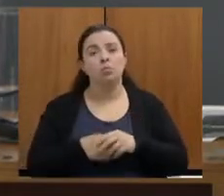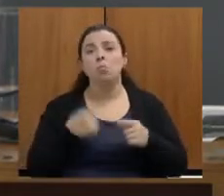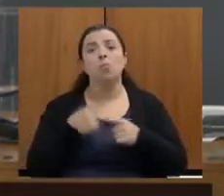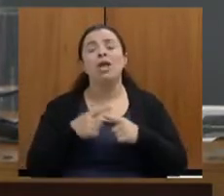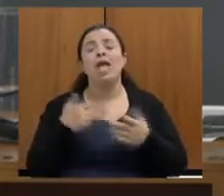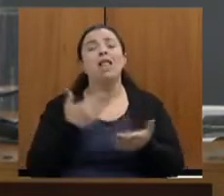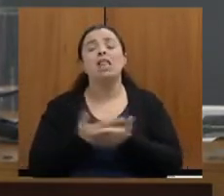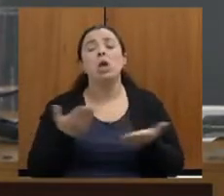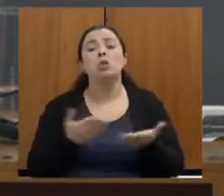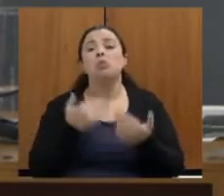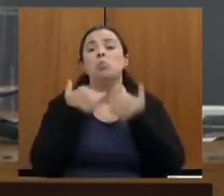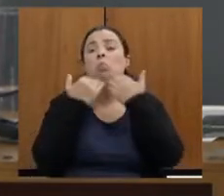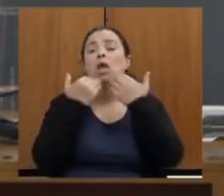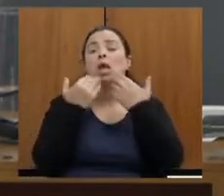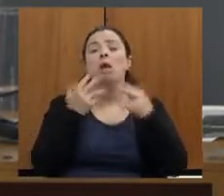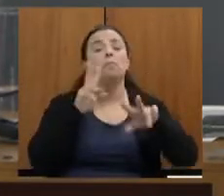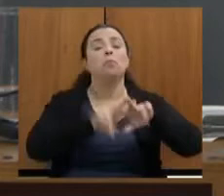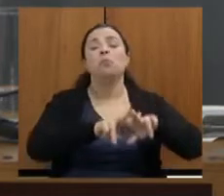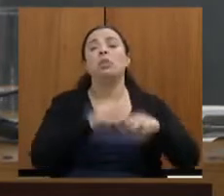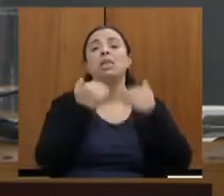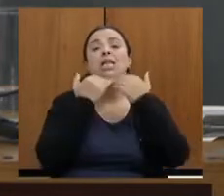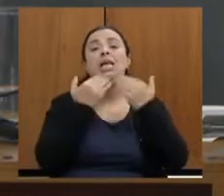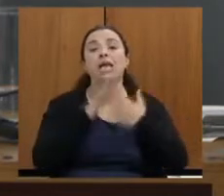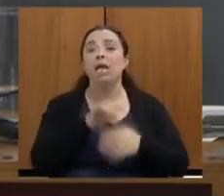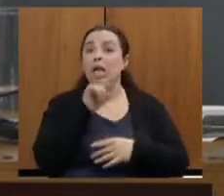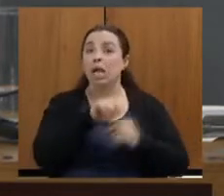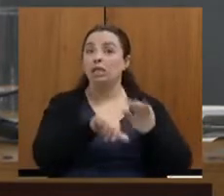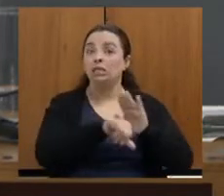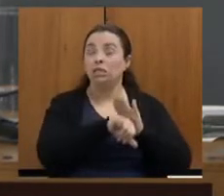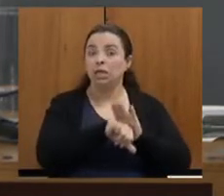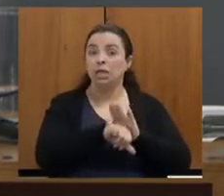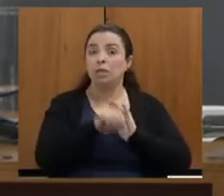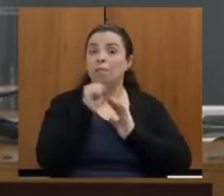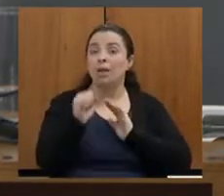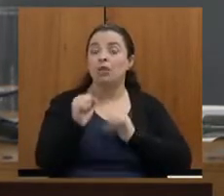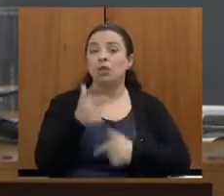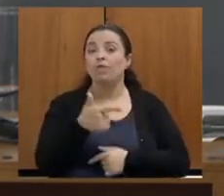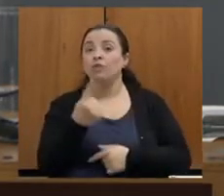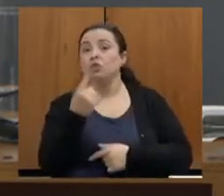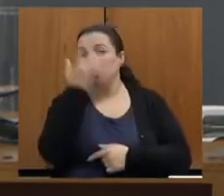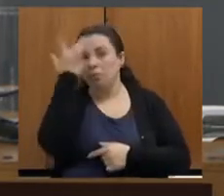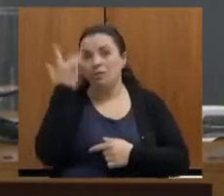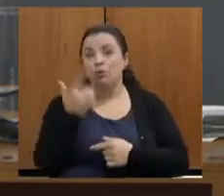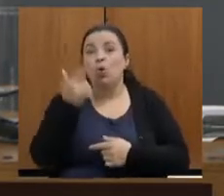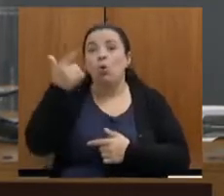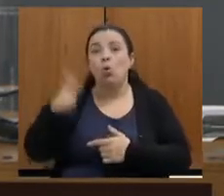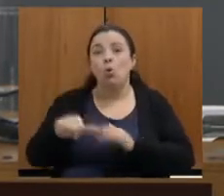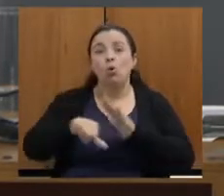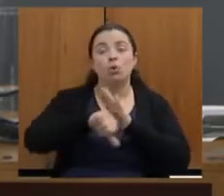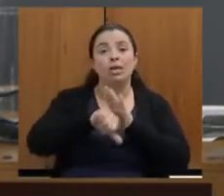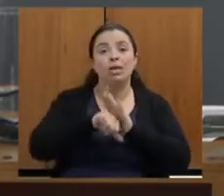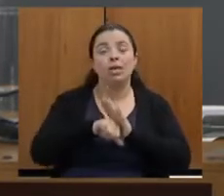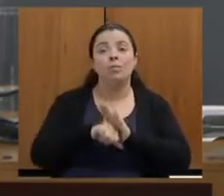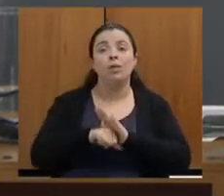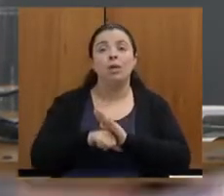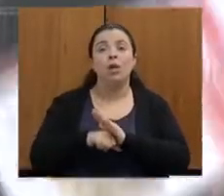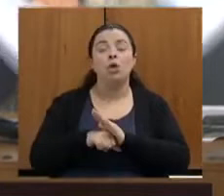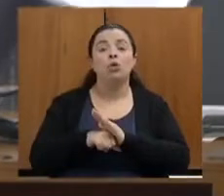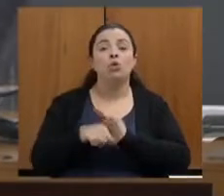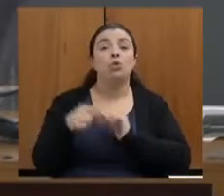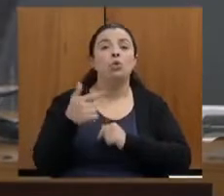crime f E é este crime matou 21 pessoas o outro crime matou 270 e duas pessoas